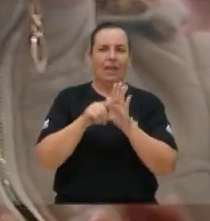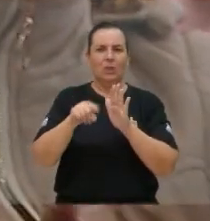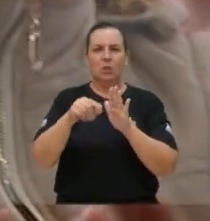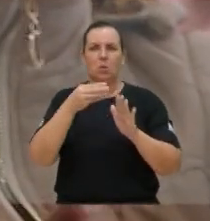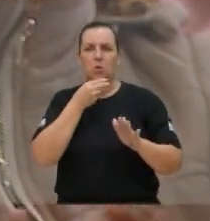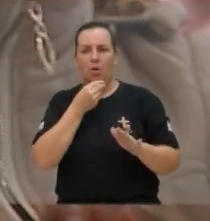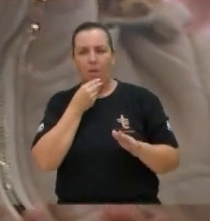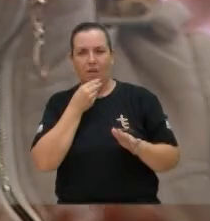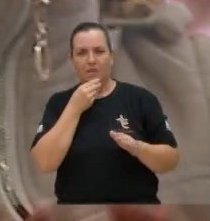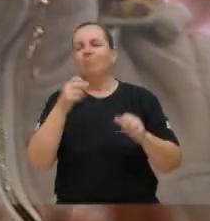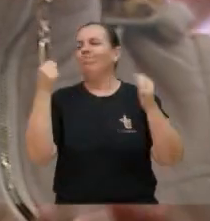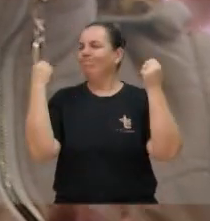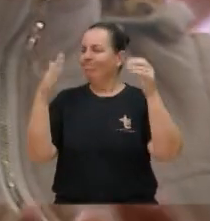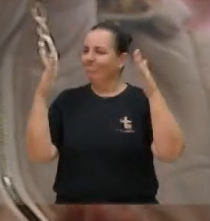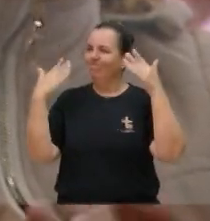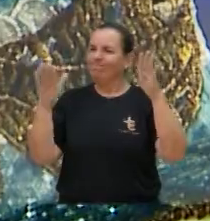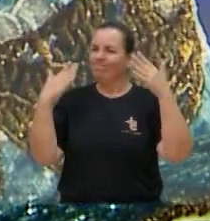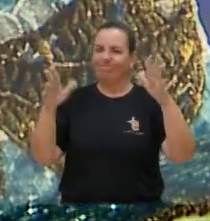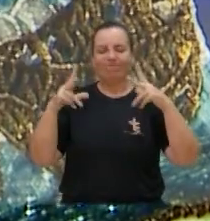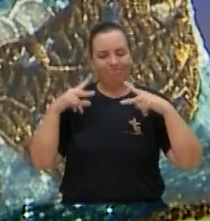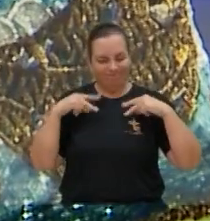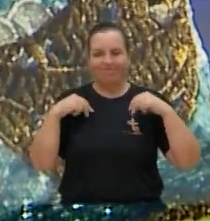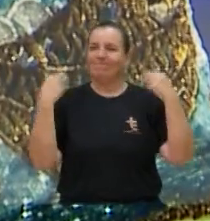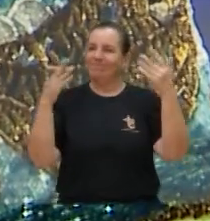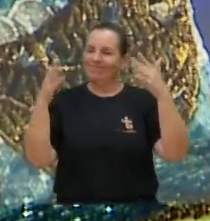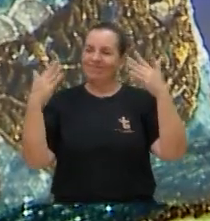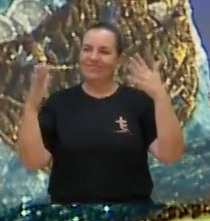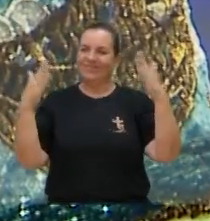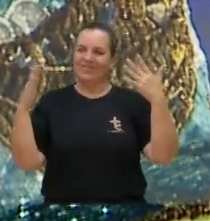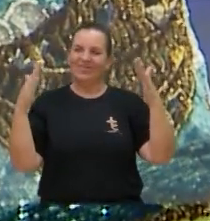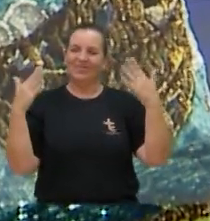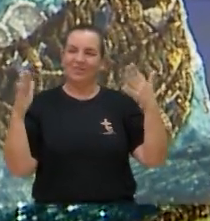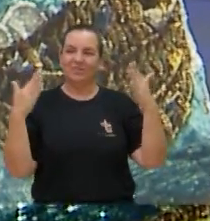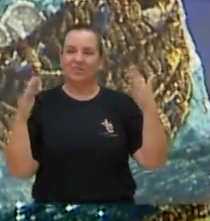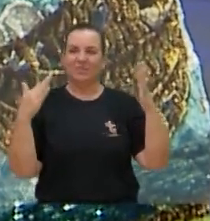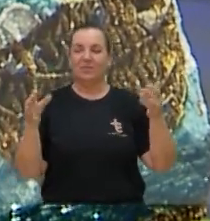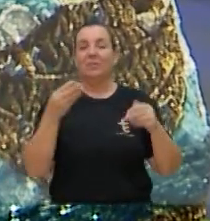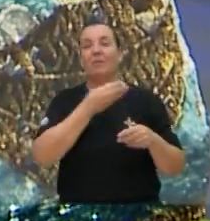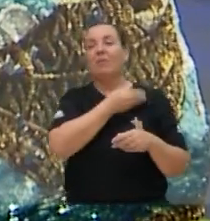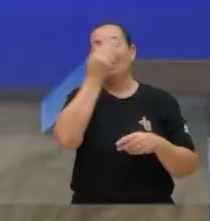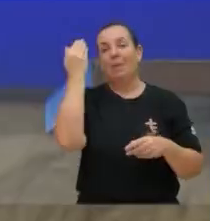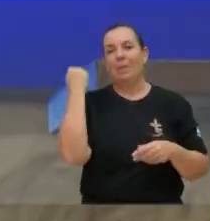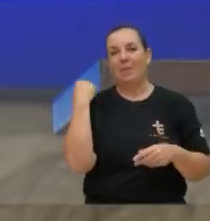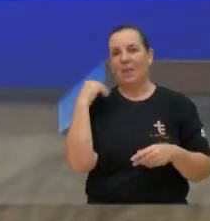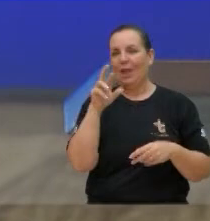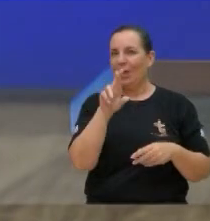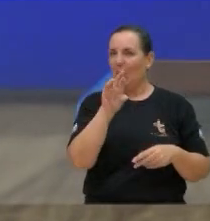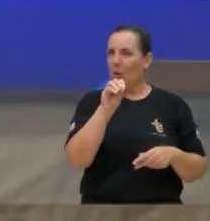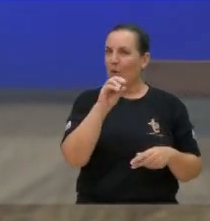merece mais palmas, mais forte. Isso, Nossa Senhora do Rocio.